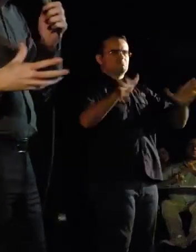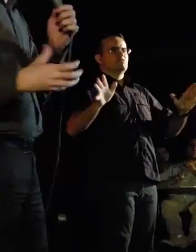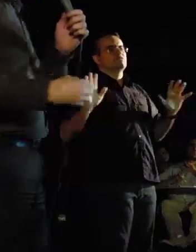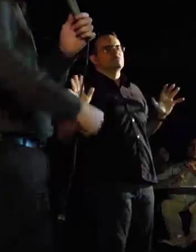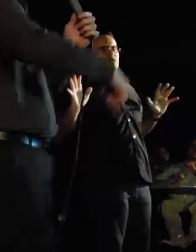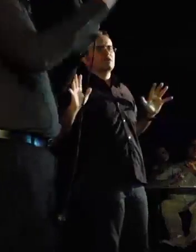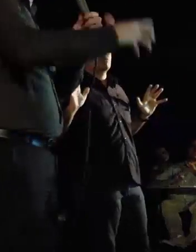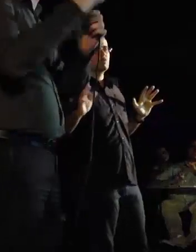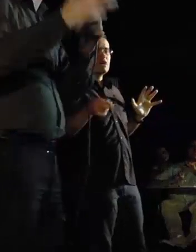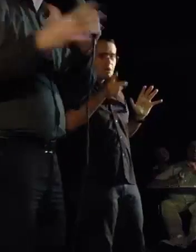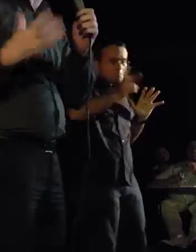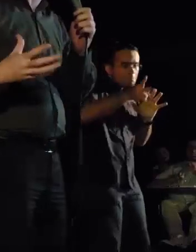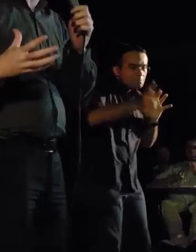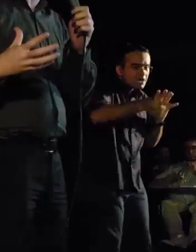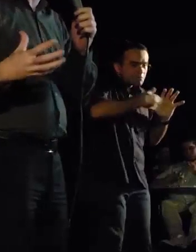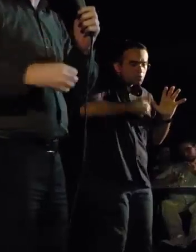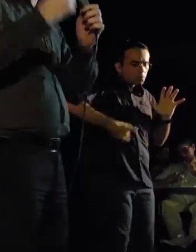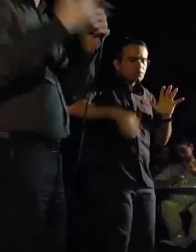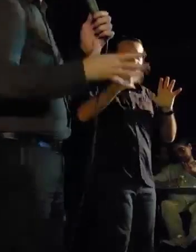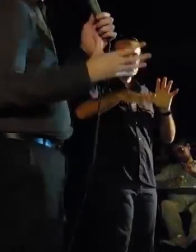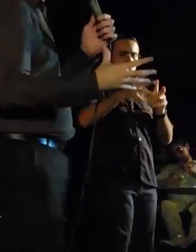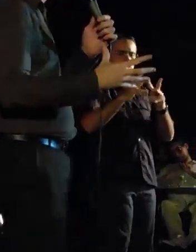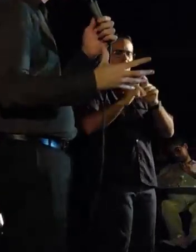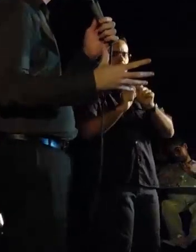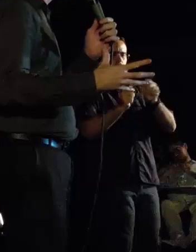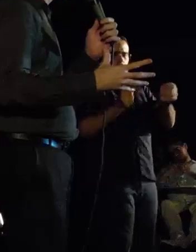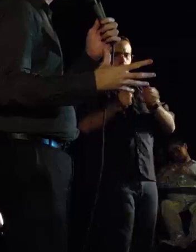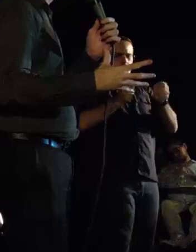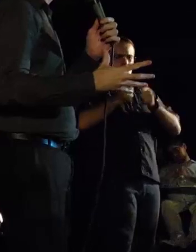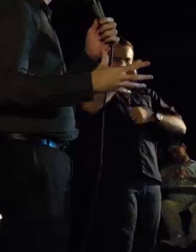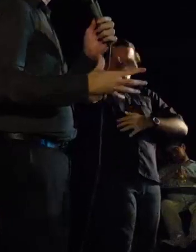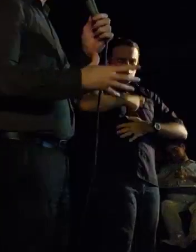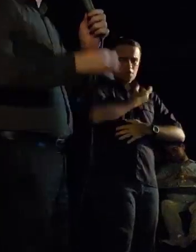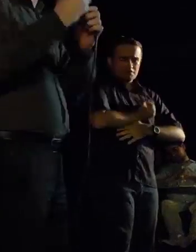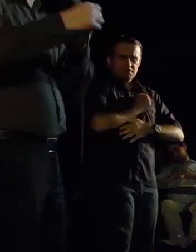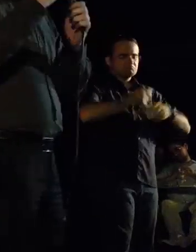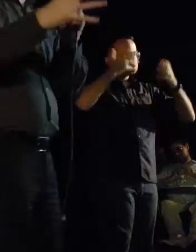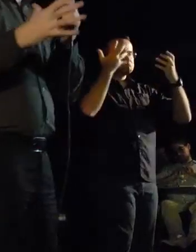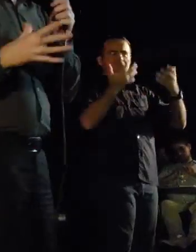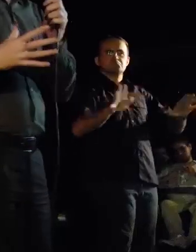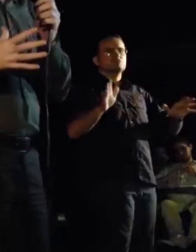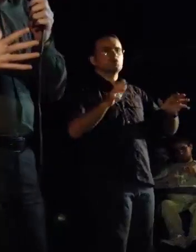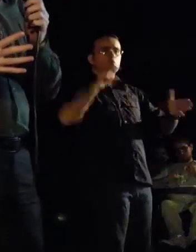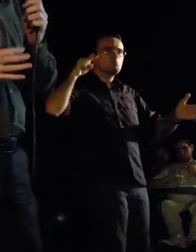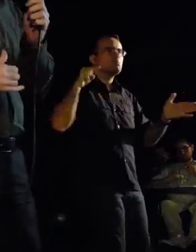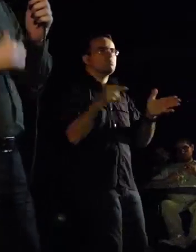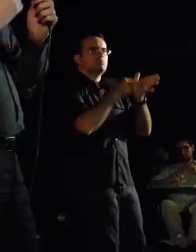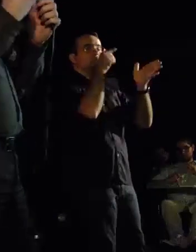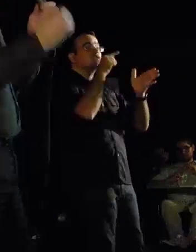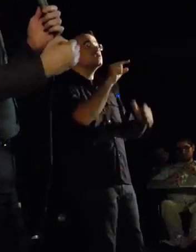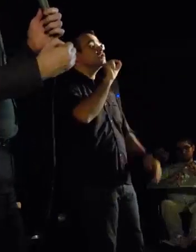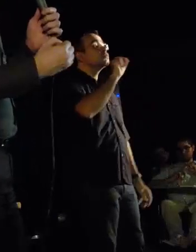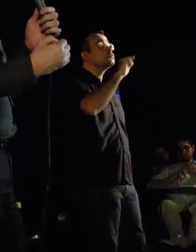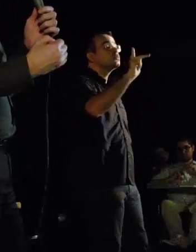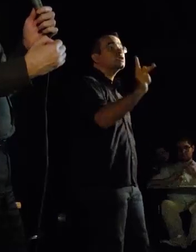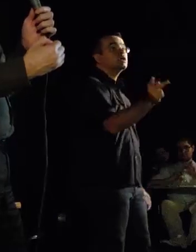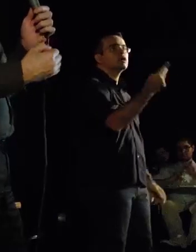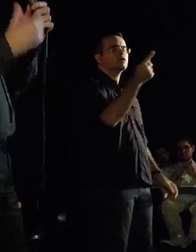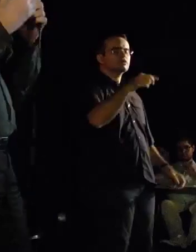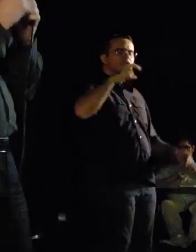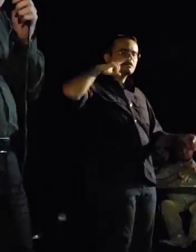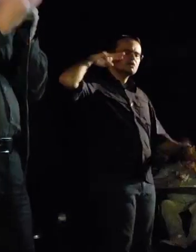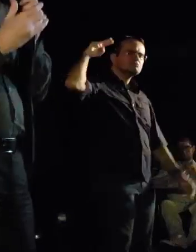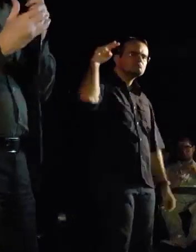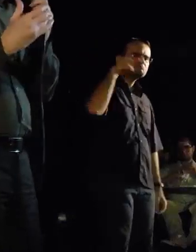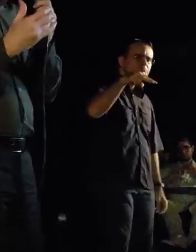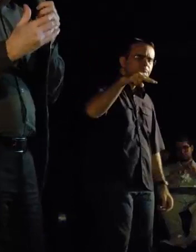nós não queremos mais ser governados, pura e simplesmente. Porque o que nós estamos vendo é o impacto